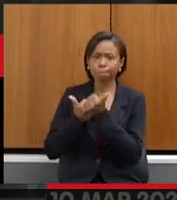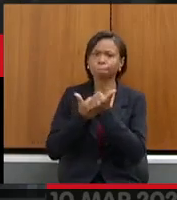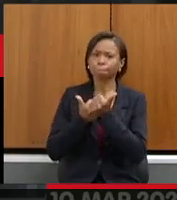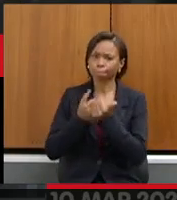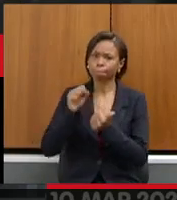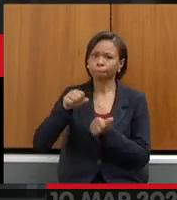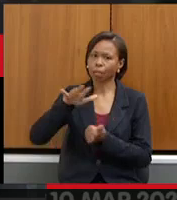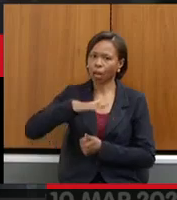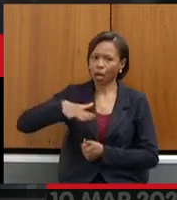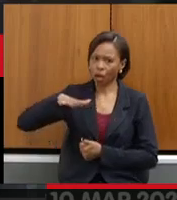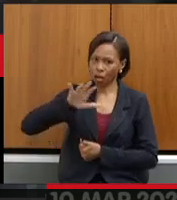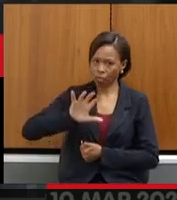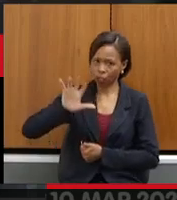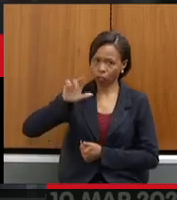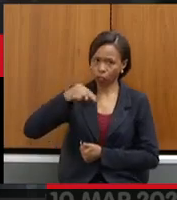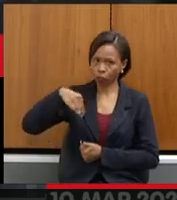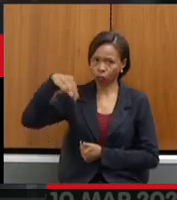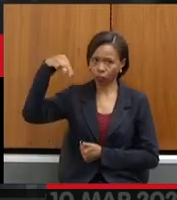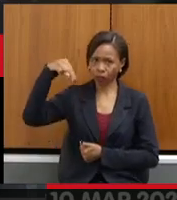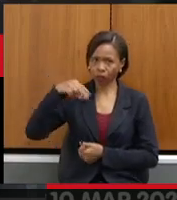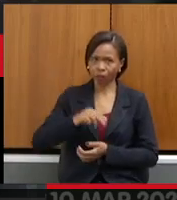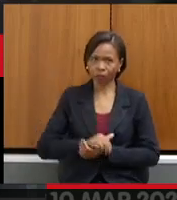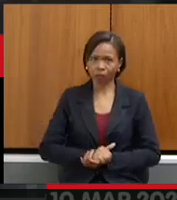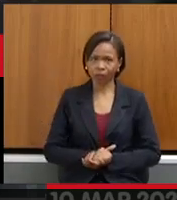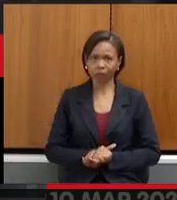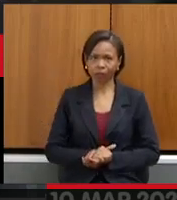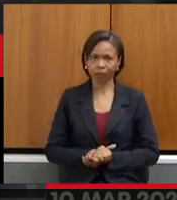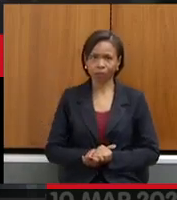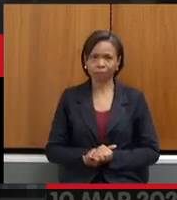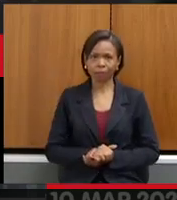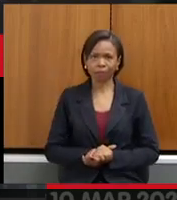a região norte Muito obrigado a